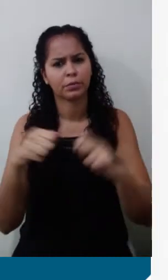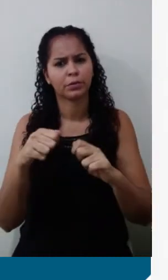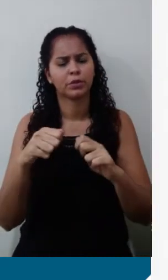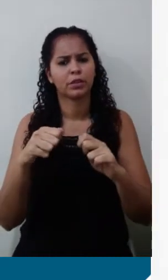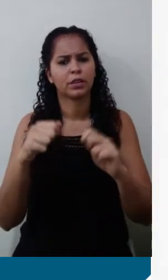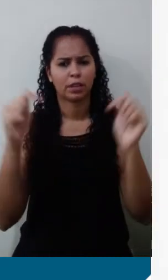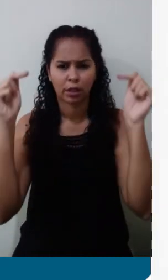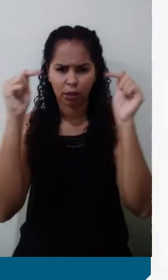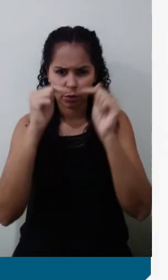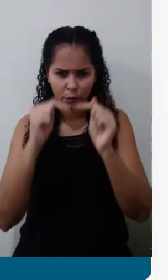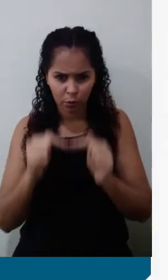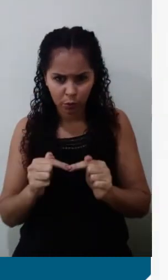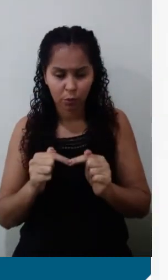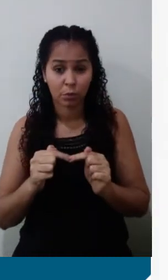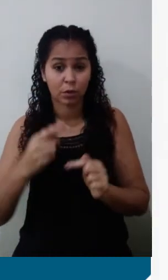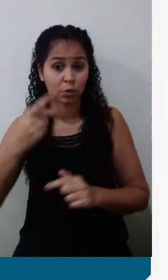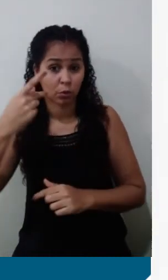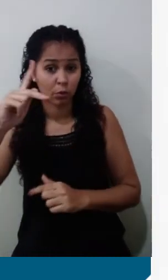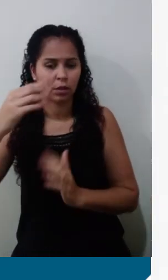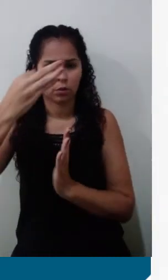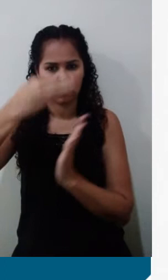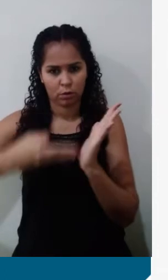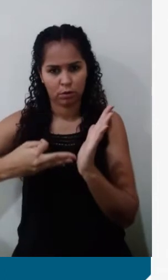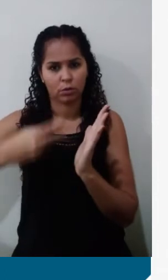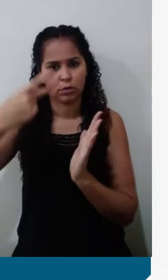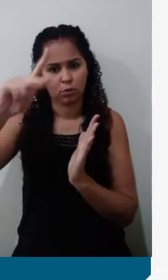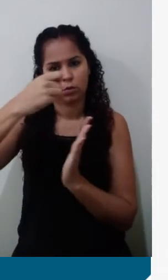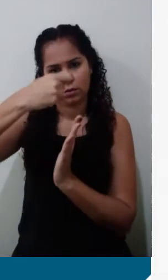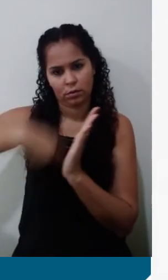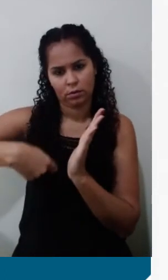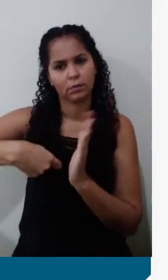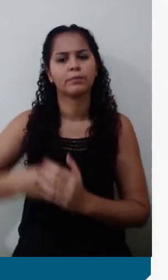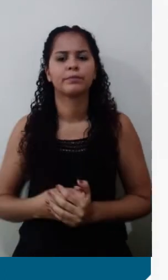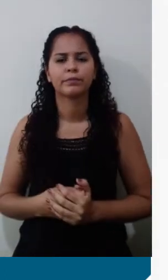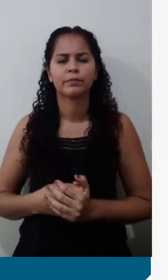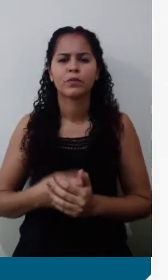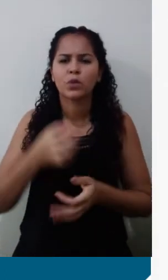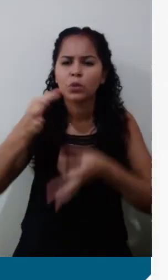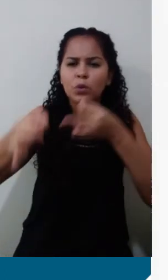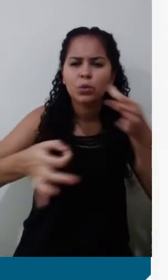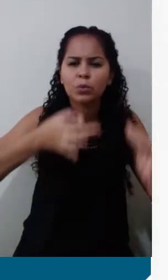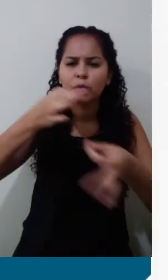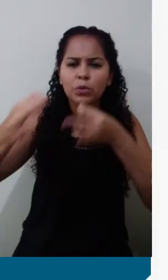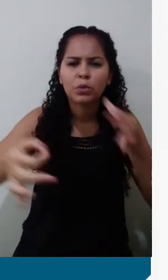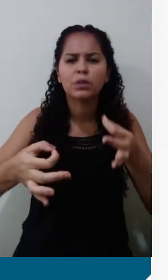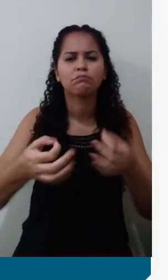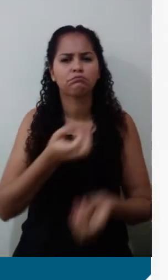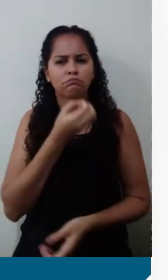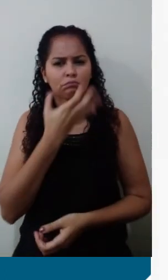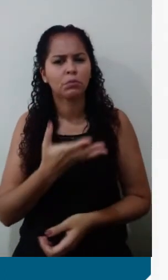outro dado que fosse pertinente para a construção de vocês. Gente, os argumentos coerentes